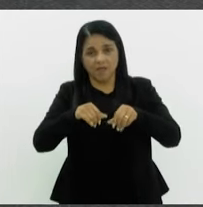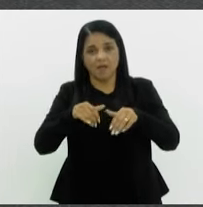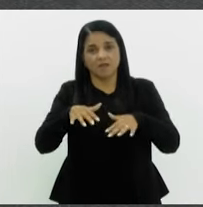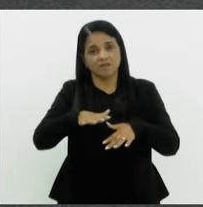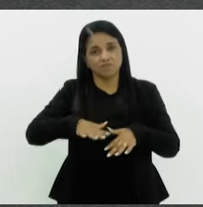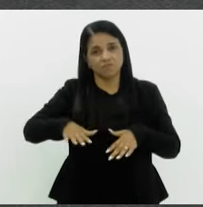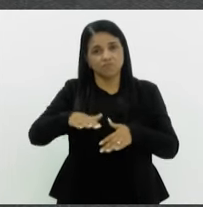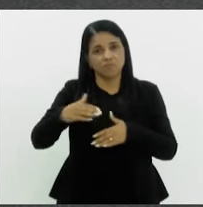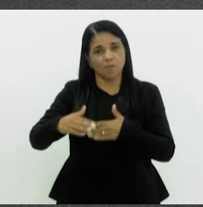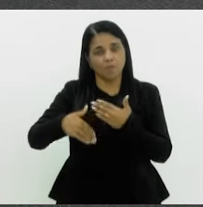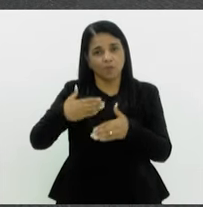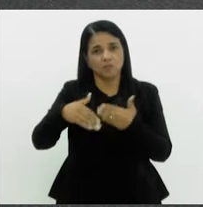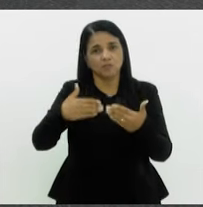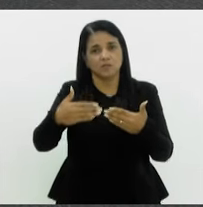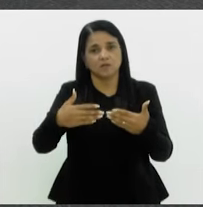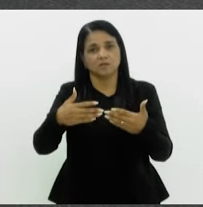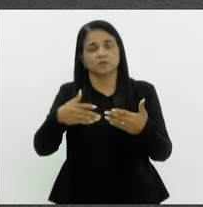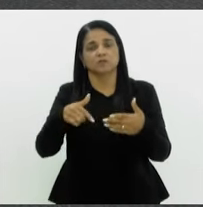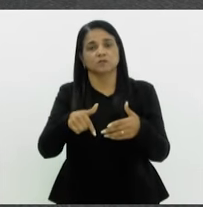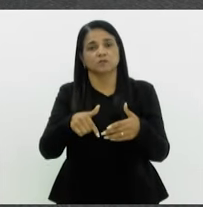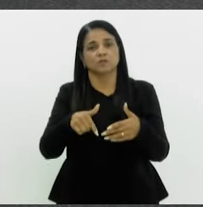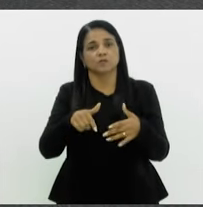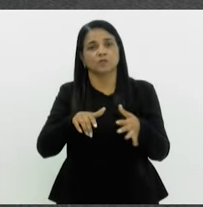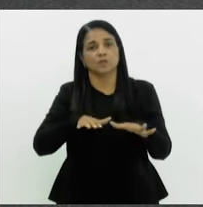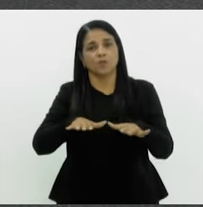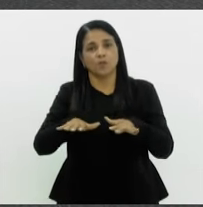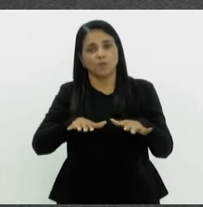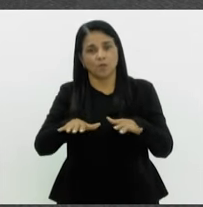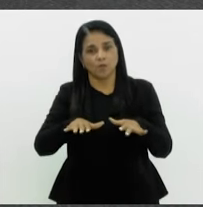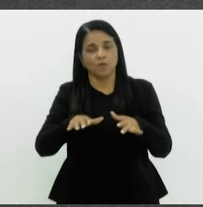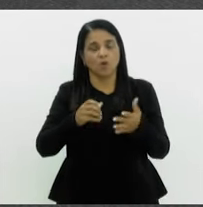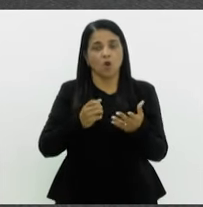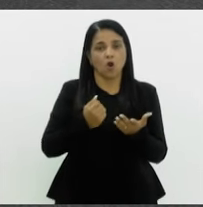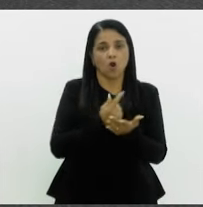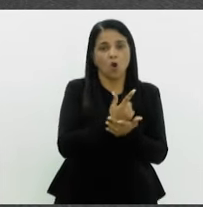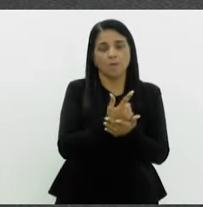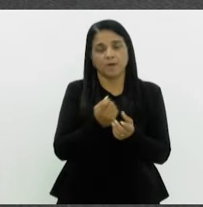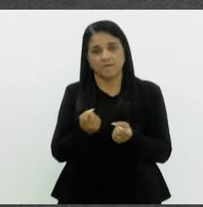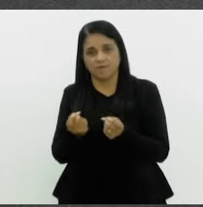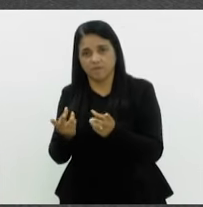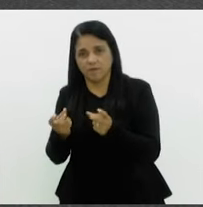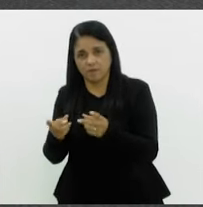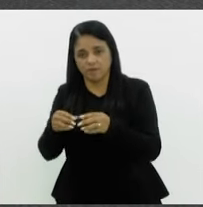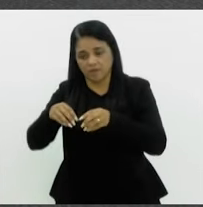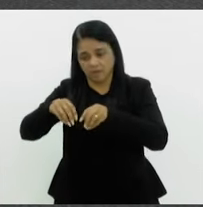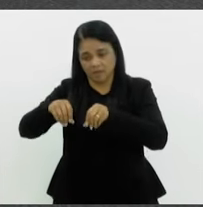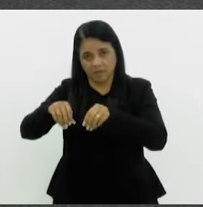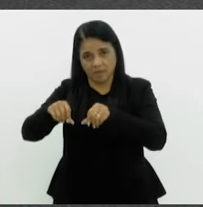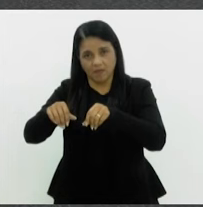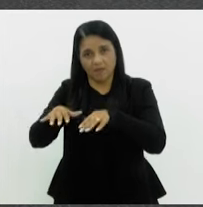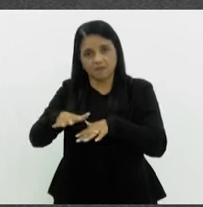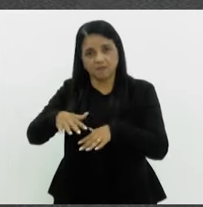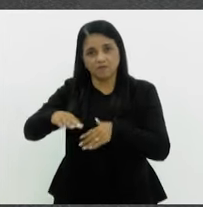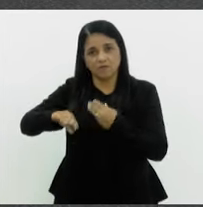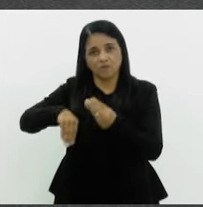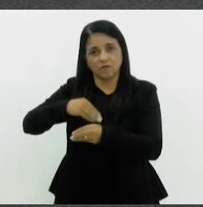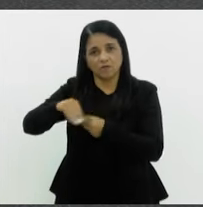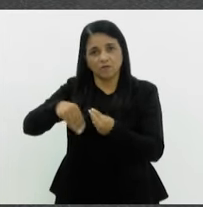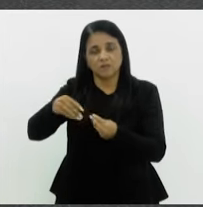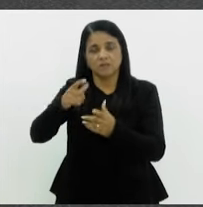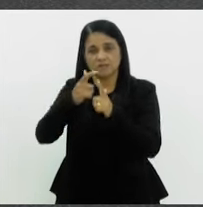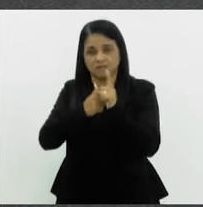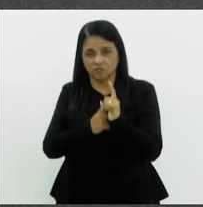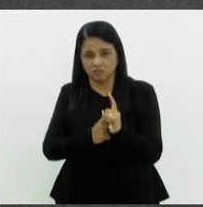de aquisição em andamento por meio de mobilidade de compra e venda, terras em áreas envolvidas em grandes